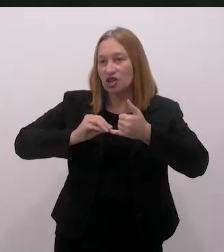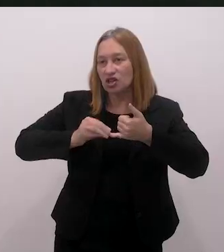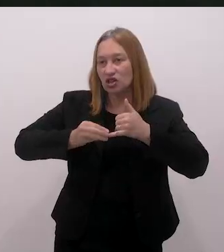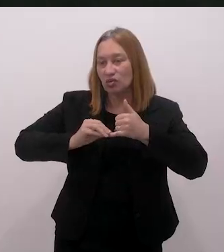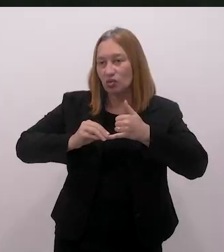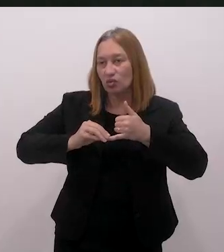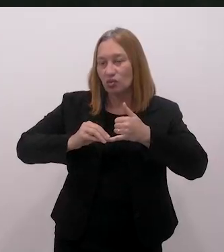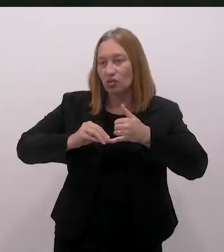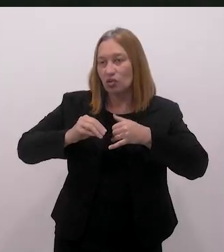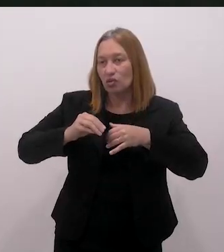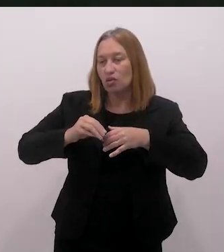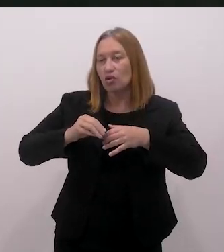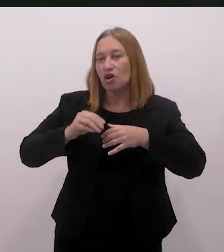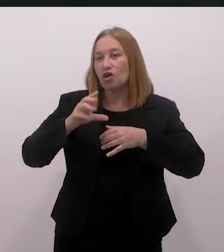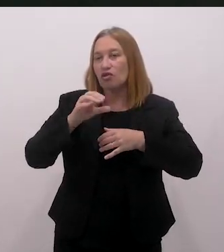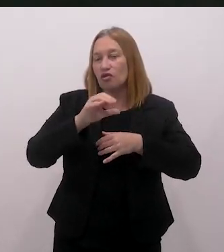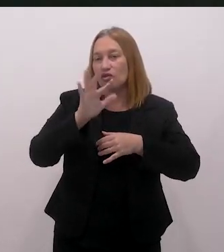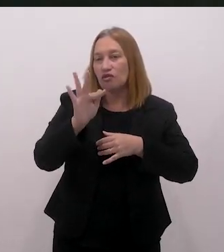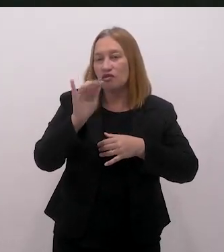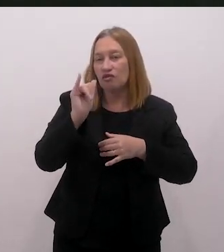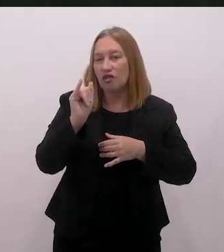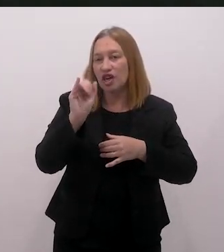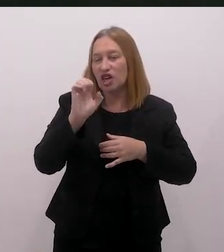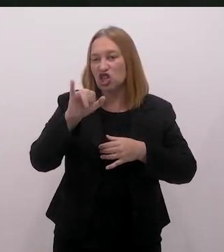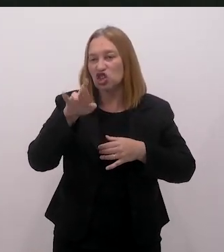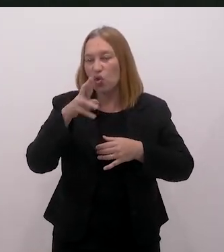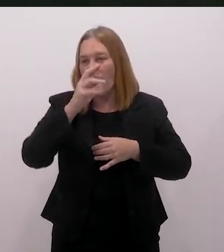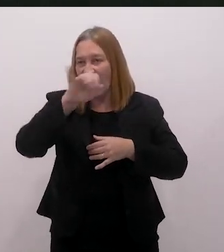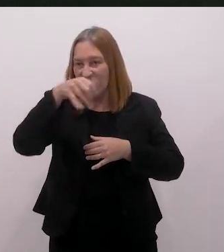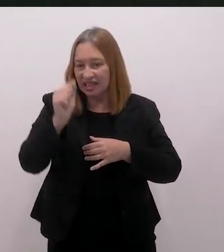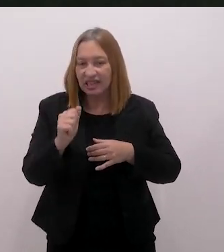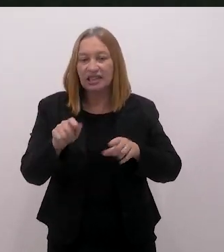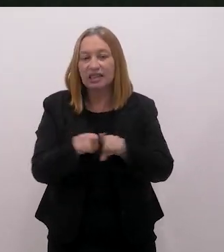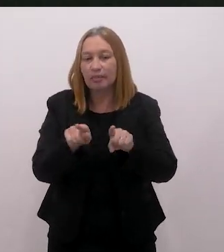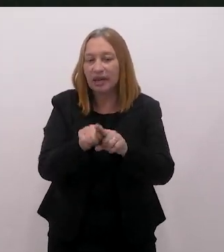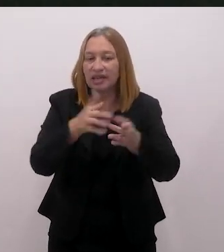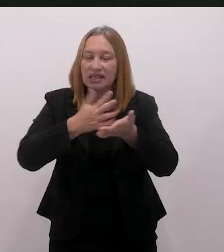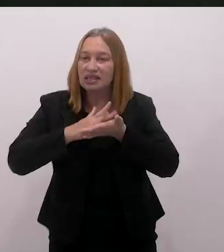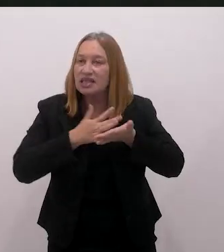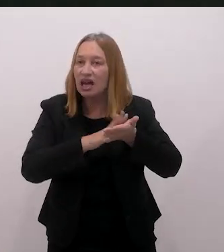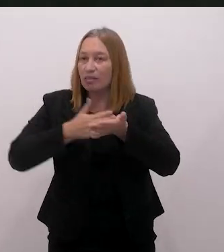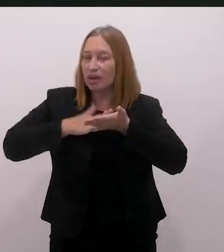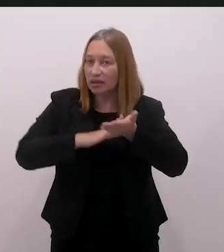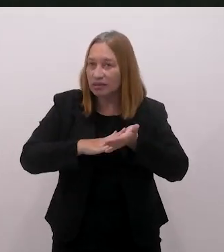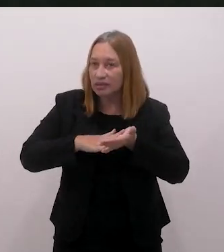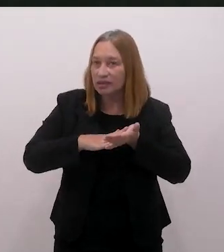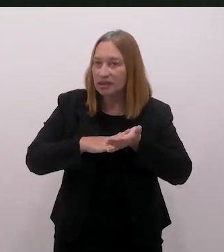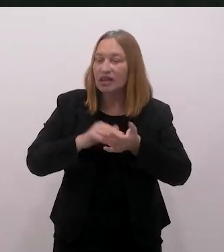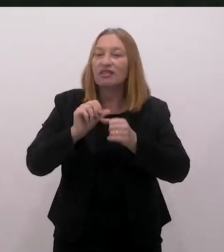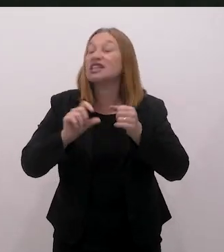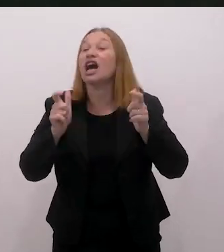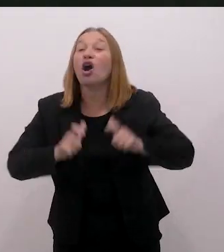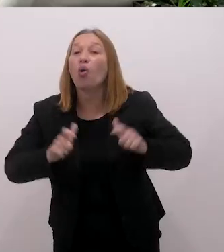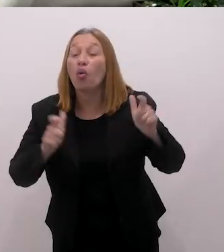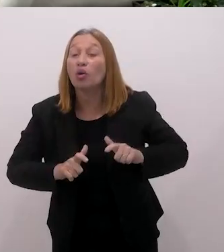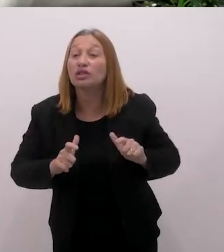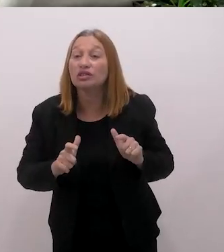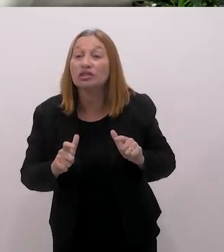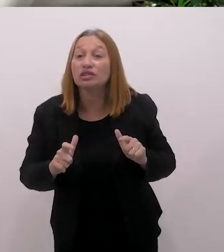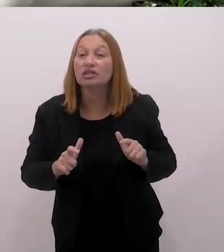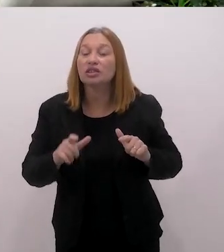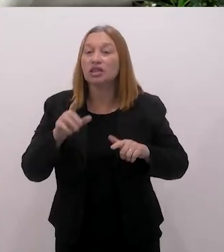vinha muita gente e ela fazia também o samba, né? Então as pessoas geralmente era samba com feijoada. Mas ela fazia isso